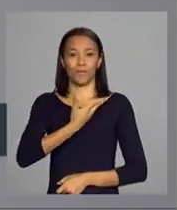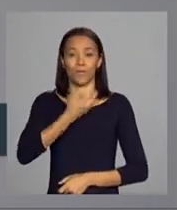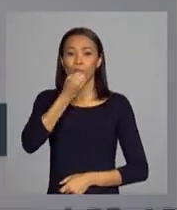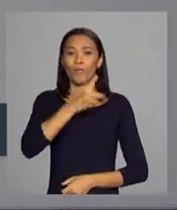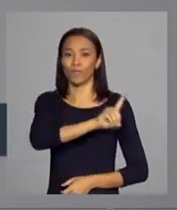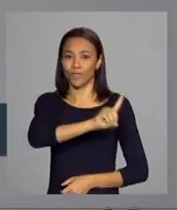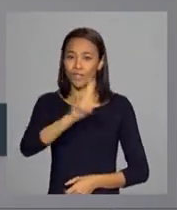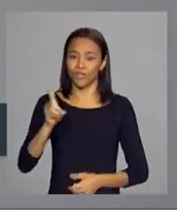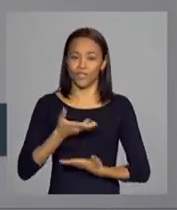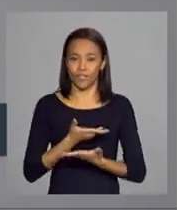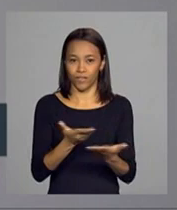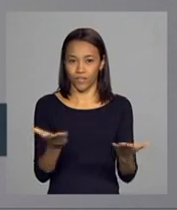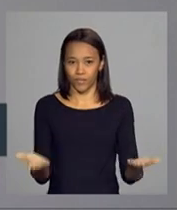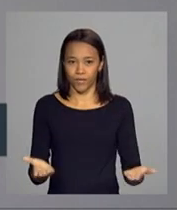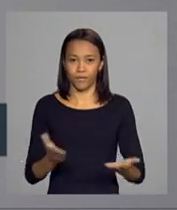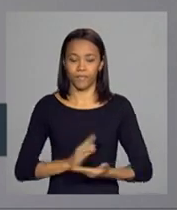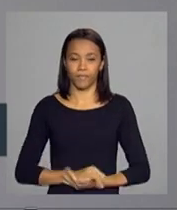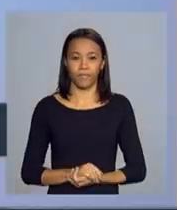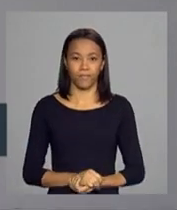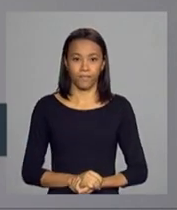dia.